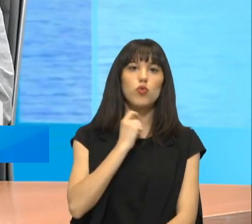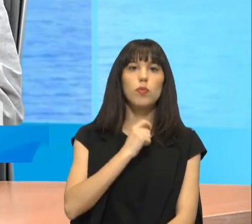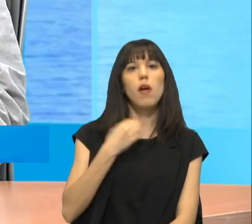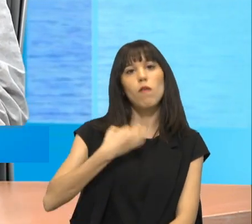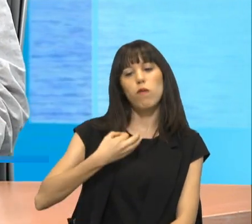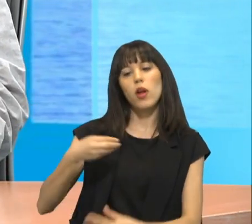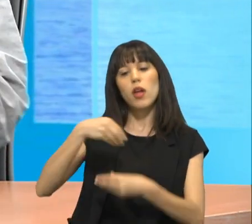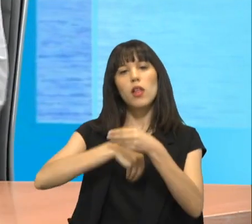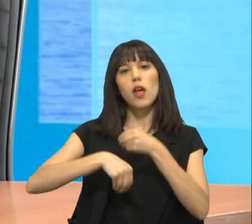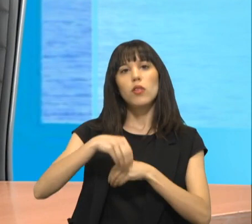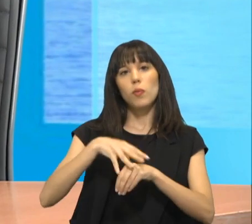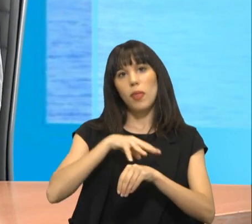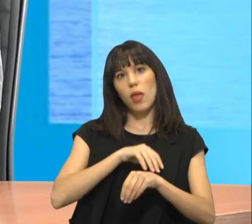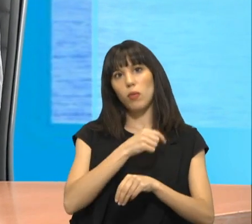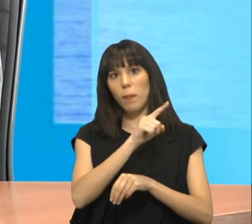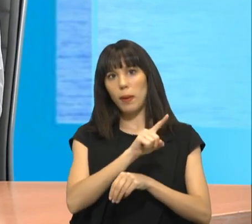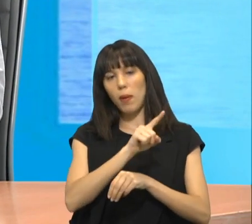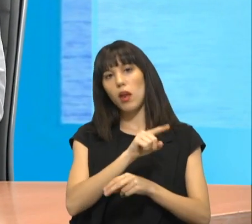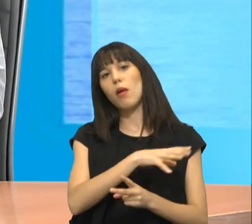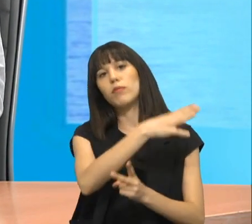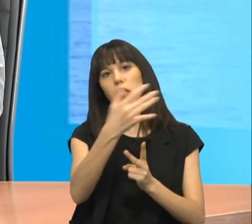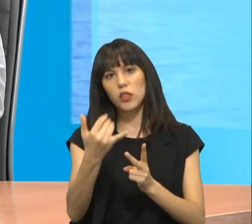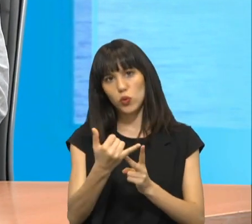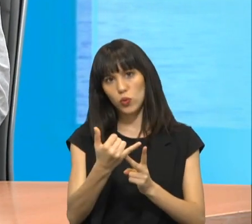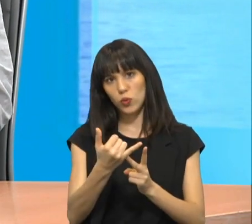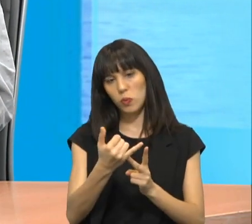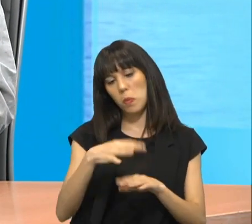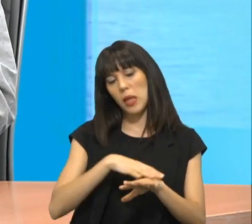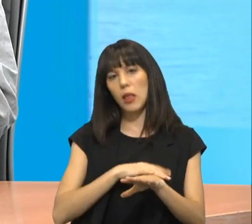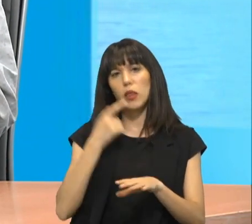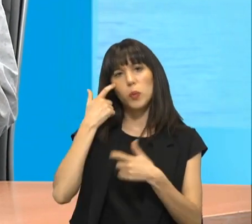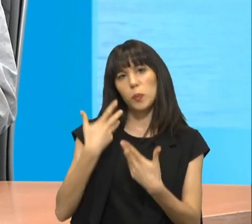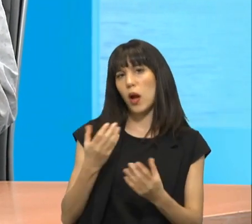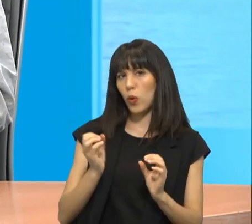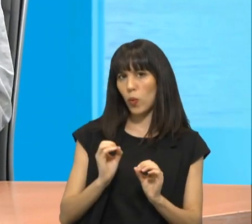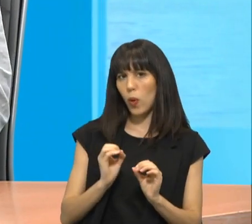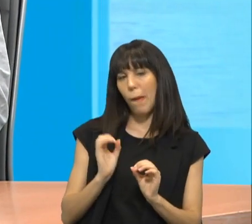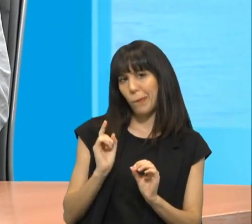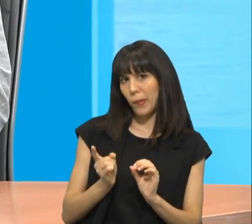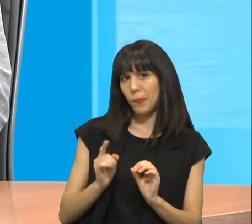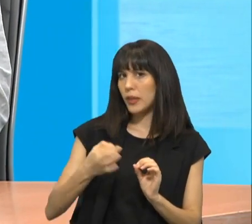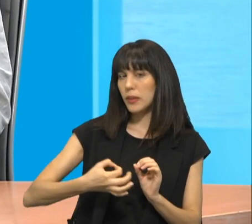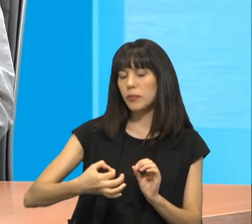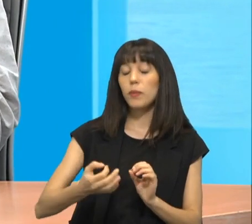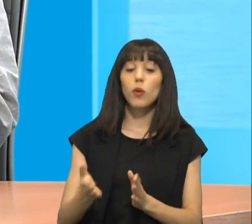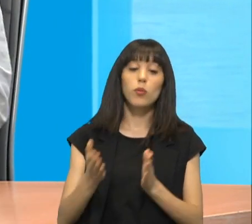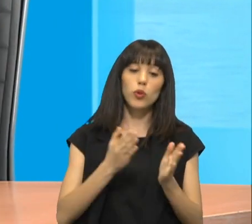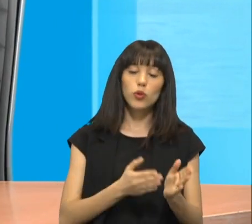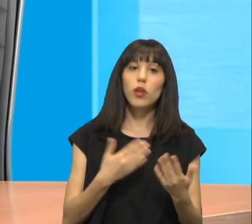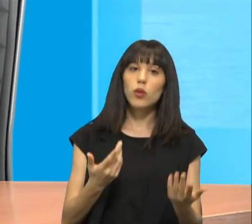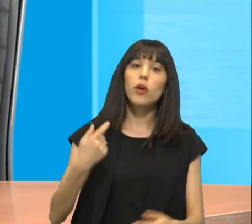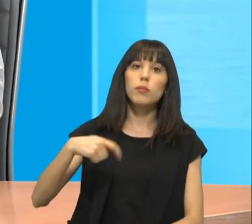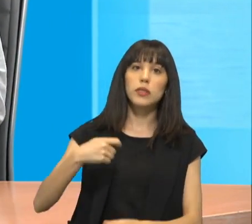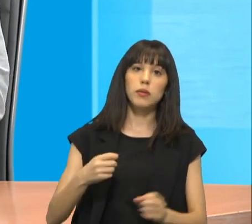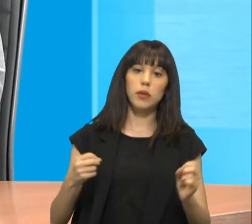assim também, e portanto por aí não há grande surpresa. Por outro lado, há também aqui um caminho iniciado pelo atual Presidente e pelo